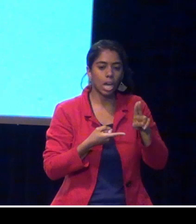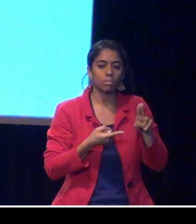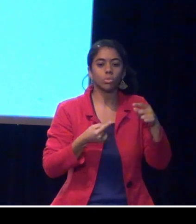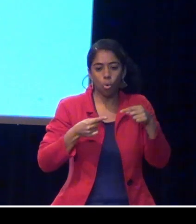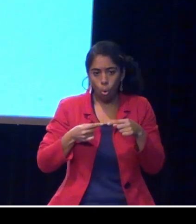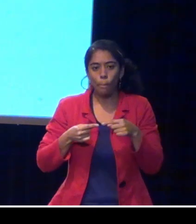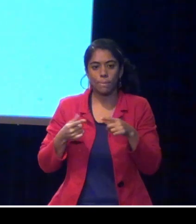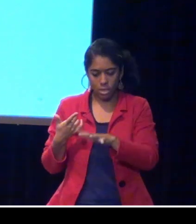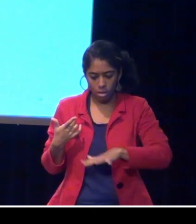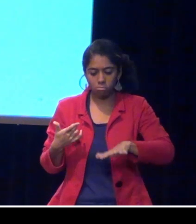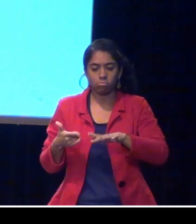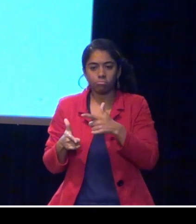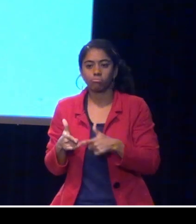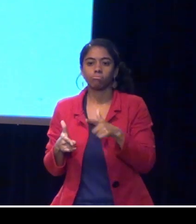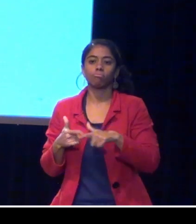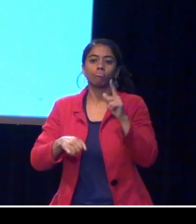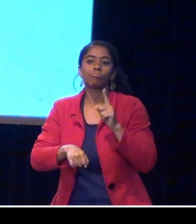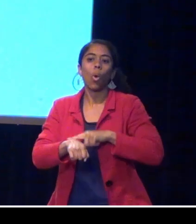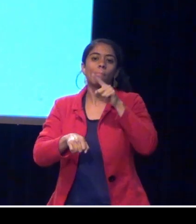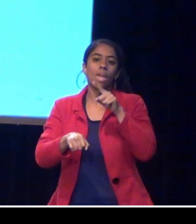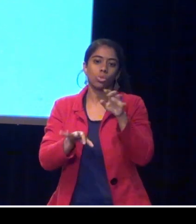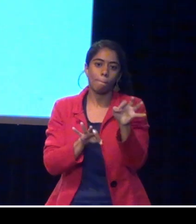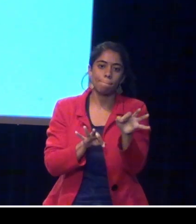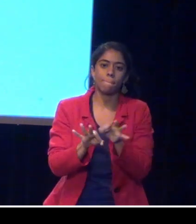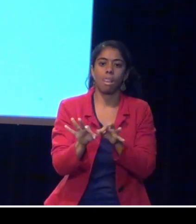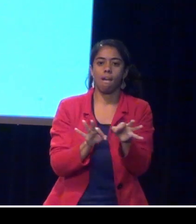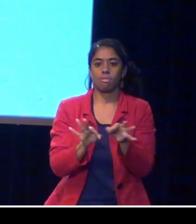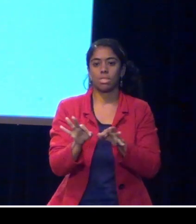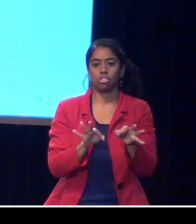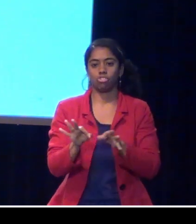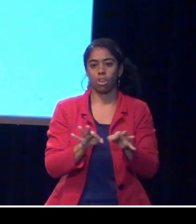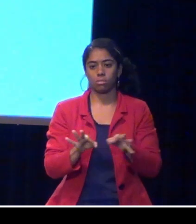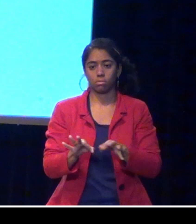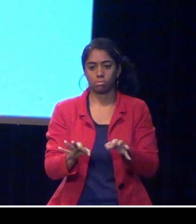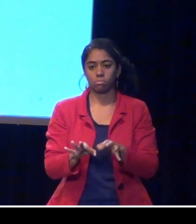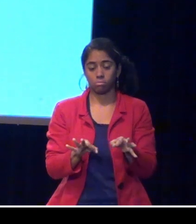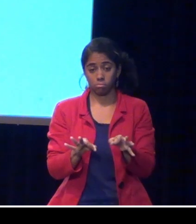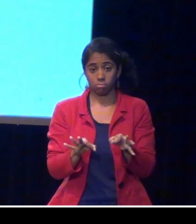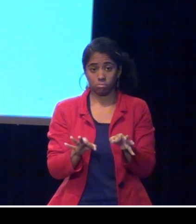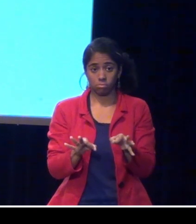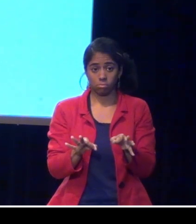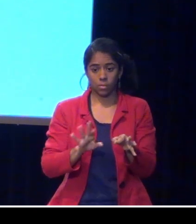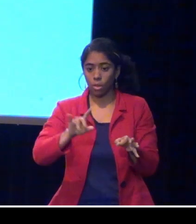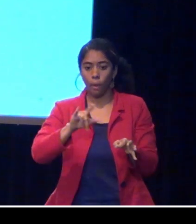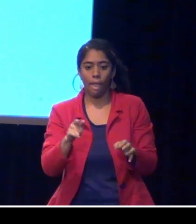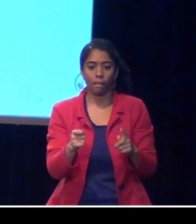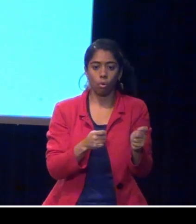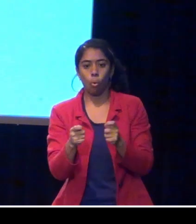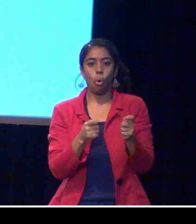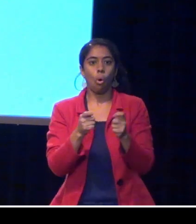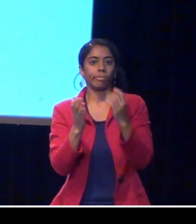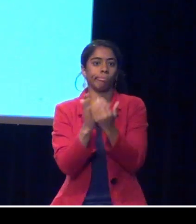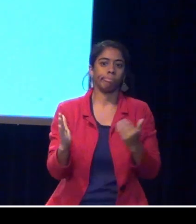e também em situações que não tem muito controle, que acontece, e a gente pode usar a tecnologia como um gancho